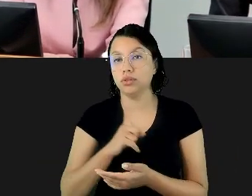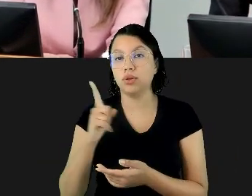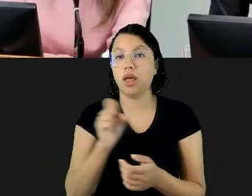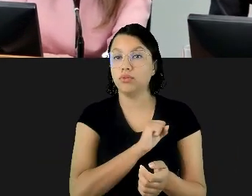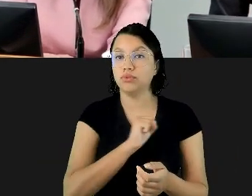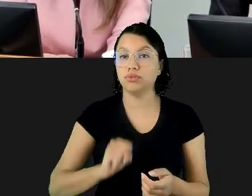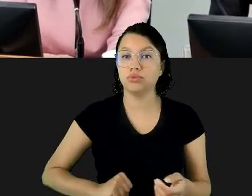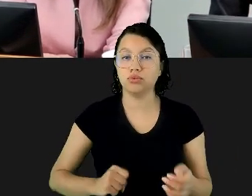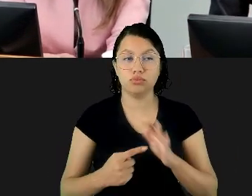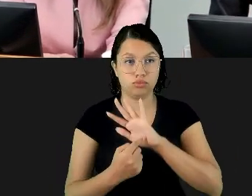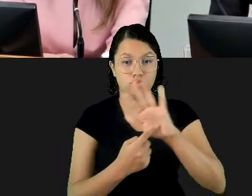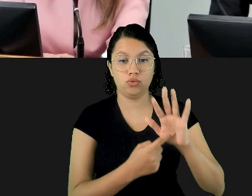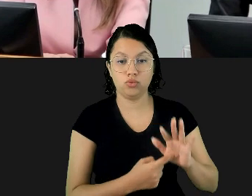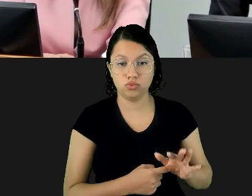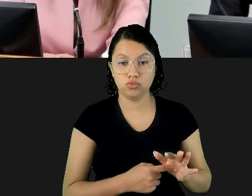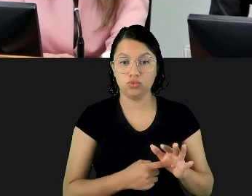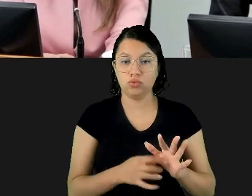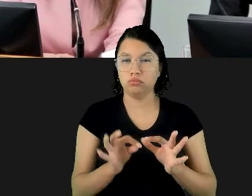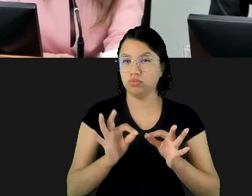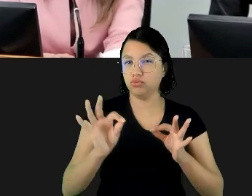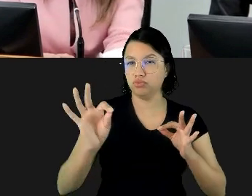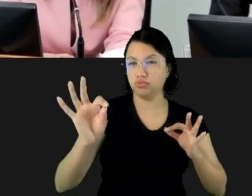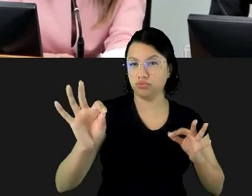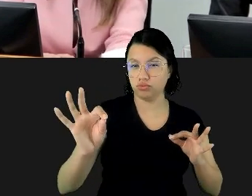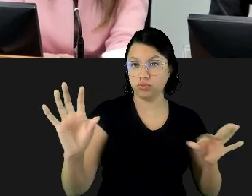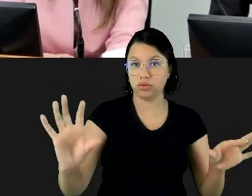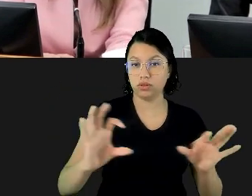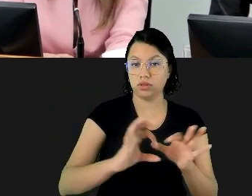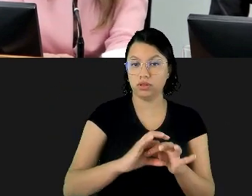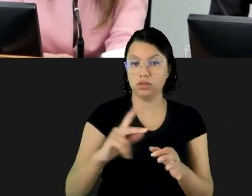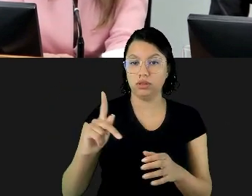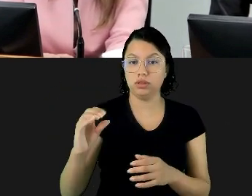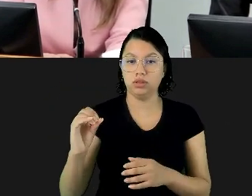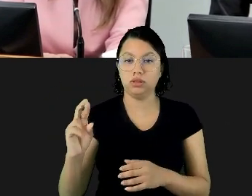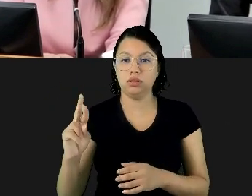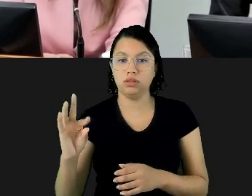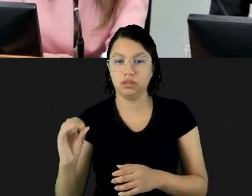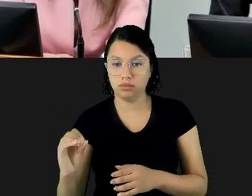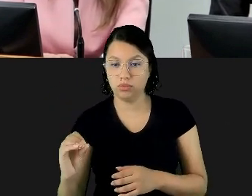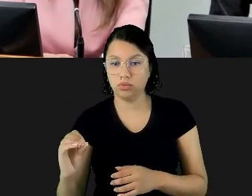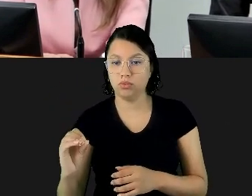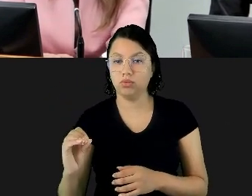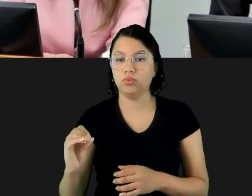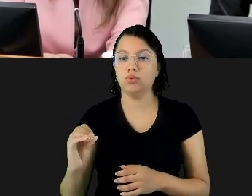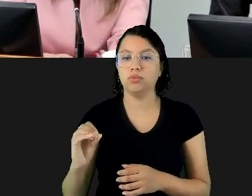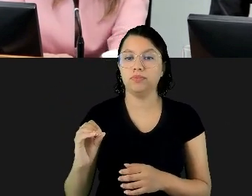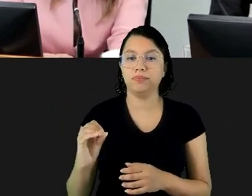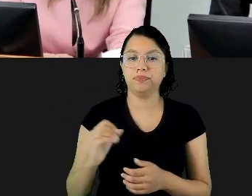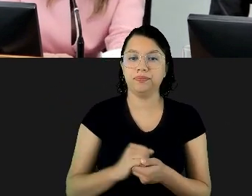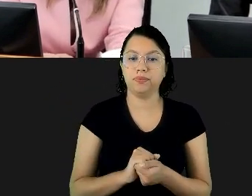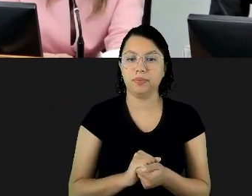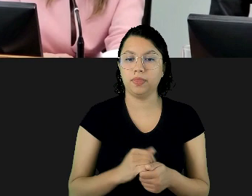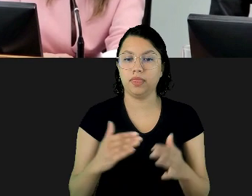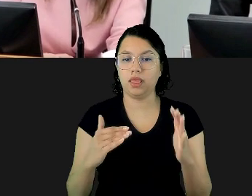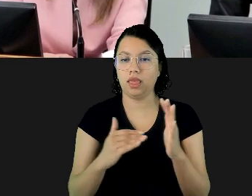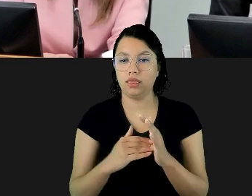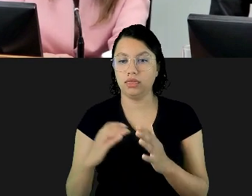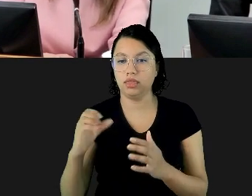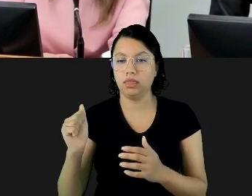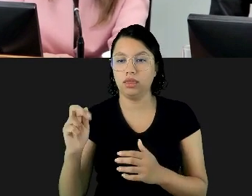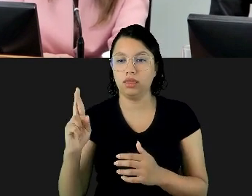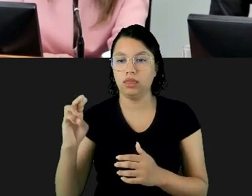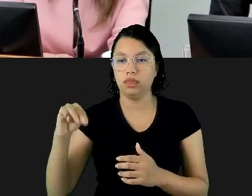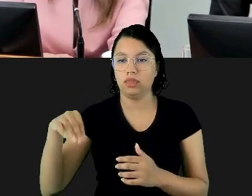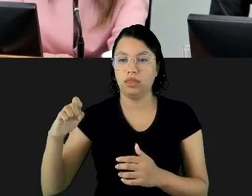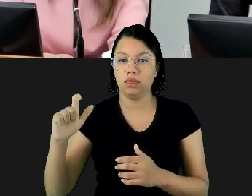A sua extensão, ela liga aí Porto Murtinho a Camelo Peralta, no Paraguai, nós vamos ter, ela já está com 40% da sua